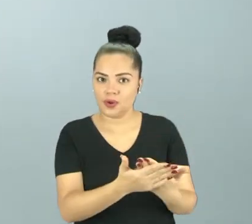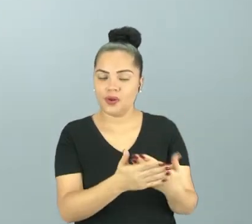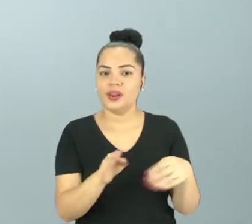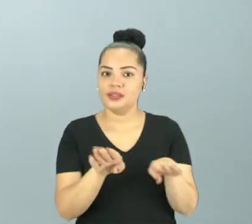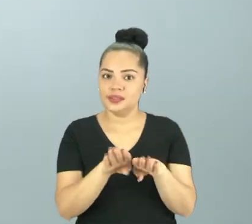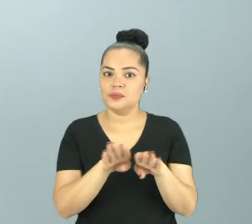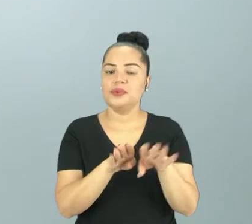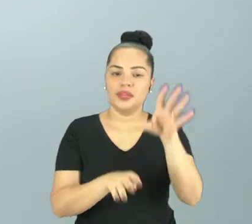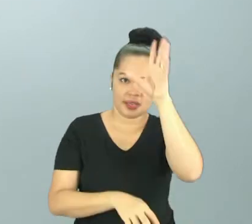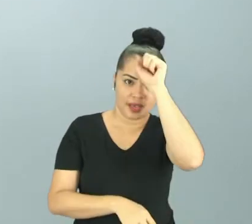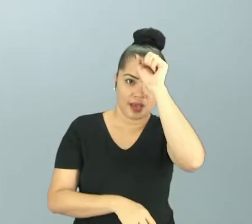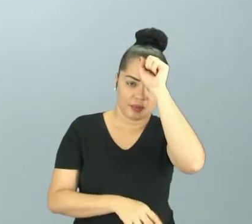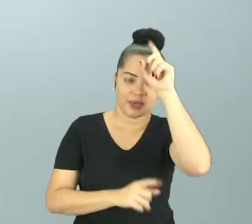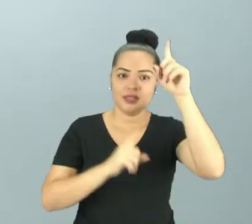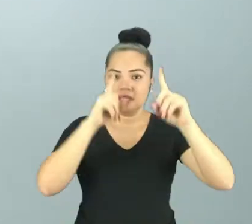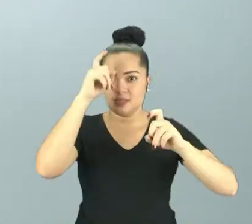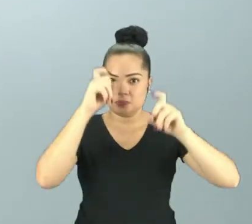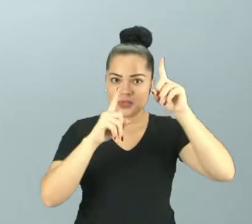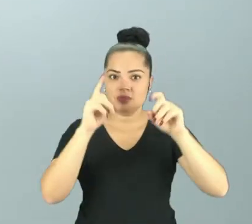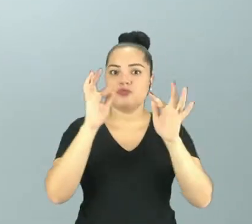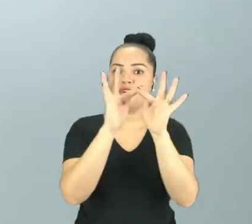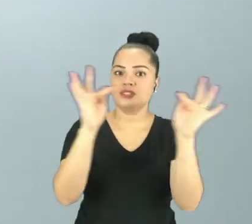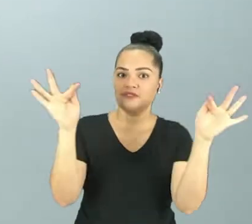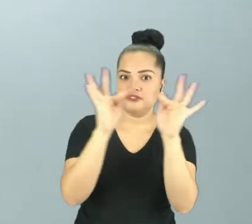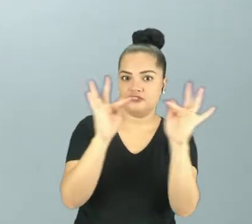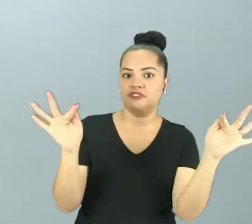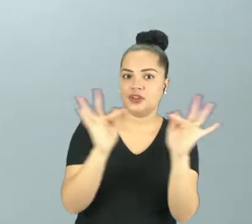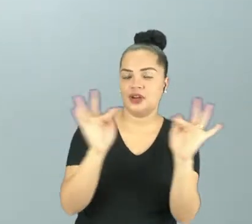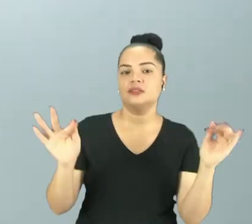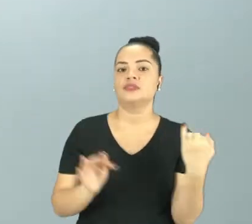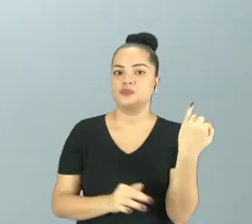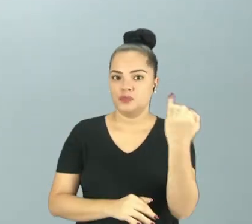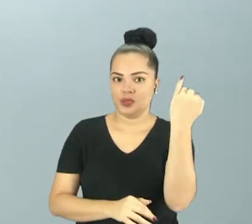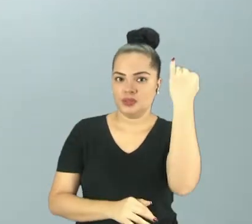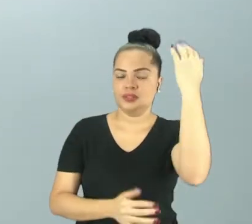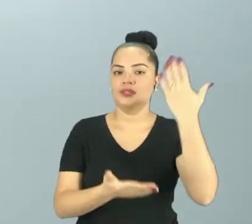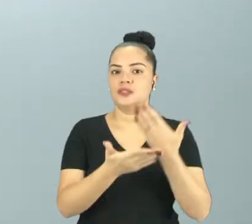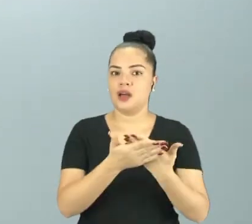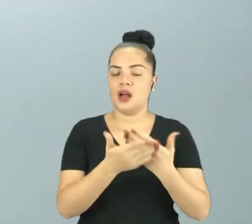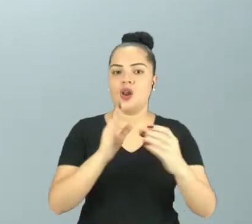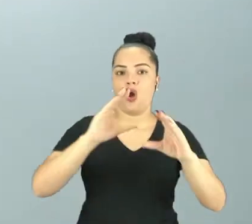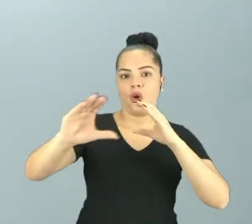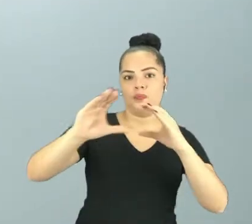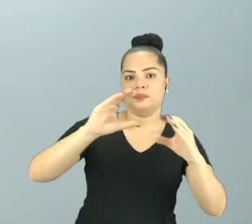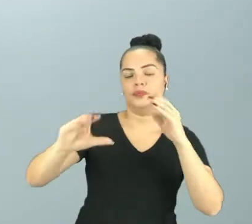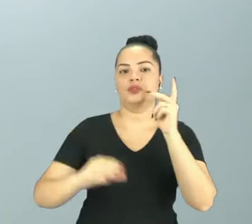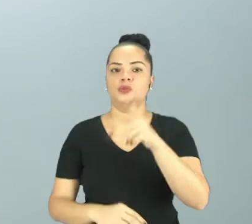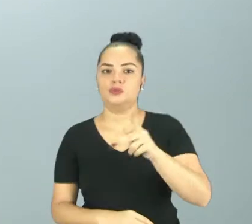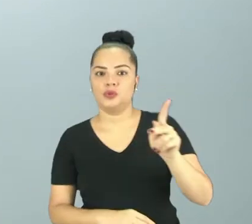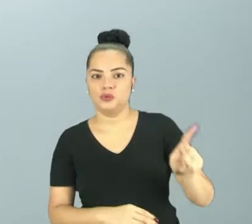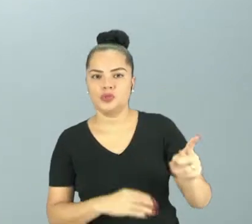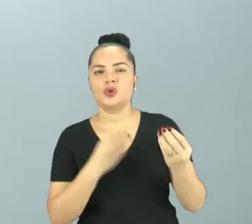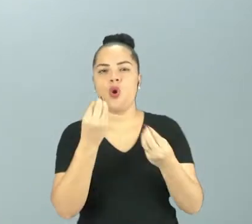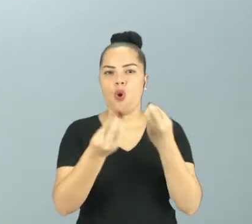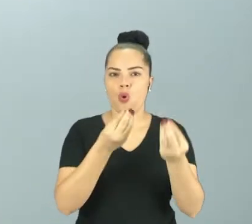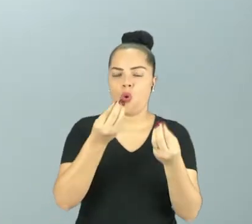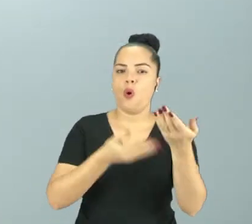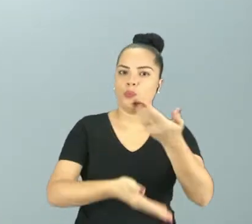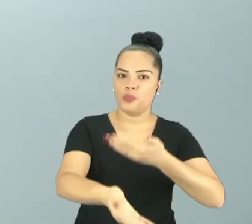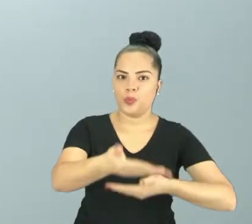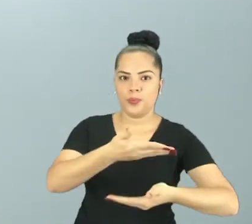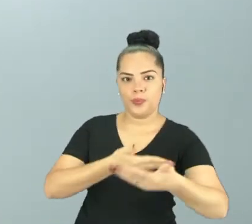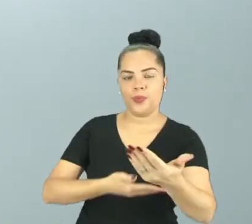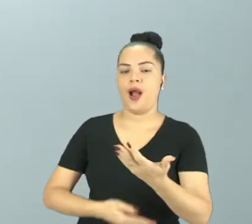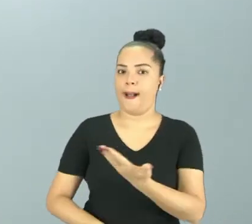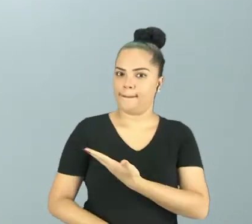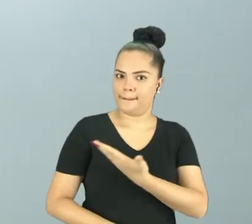aprendemos algumas expressões que nós usamos em sala de aula, que são importantes, né? Comunicação com o professor, como se comunicar com os nossos colegas